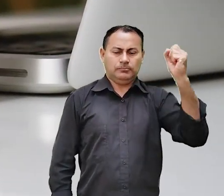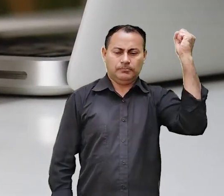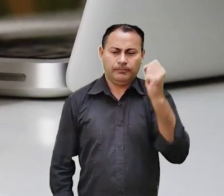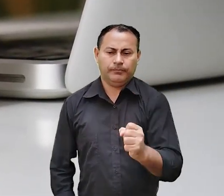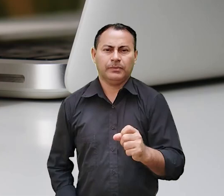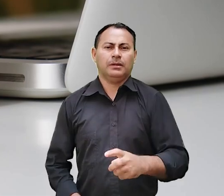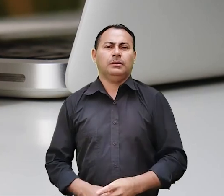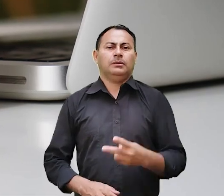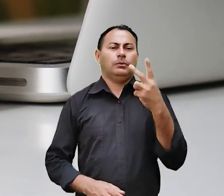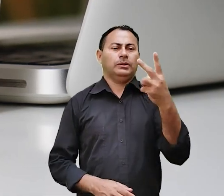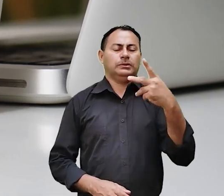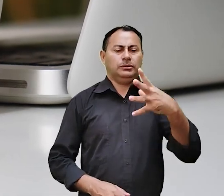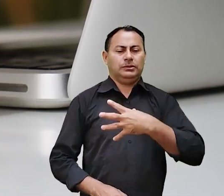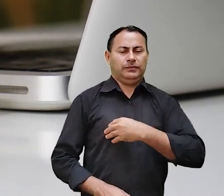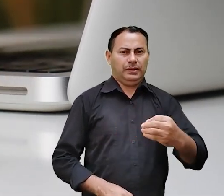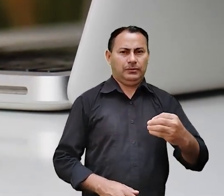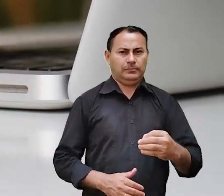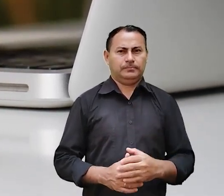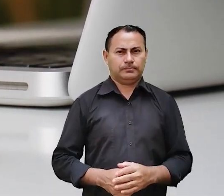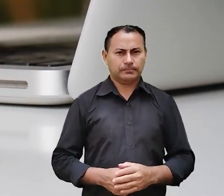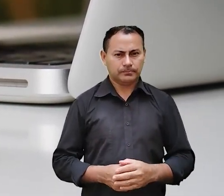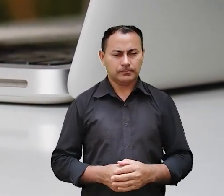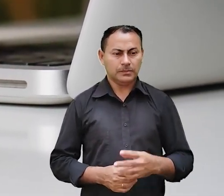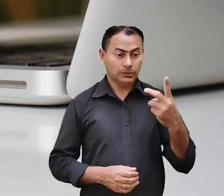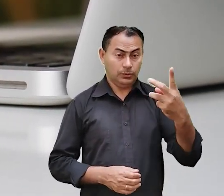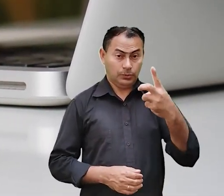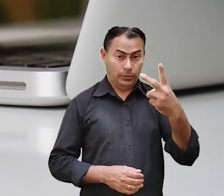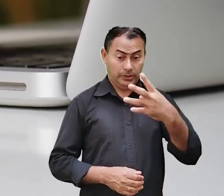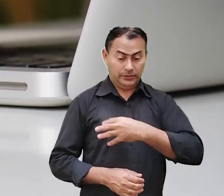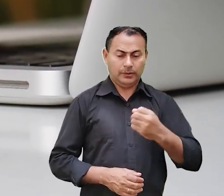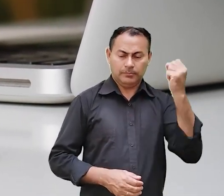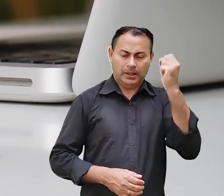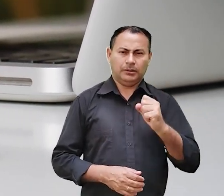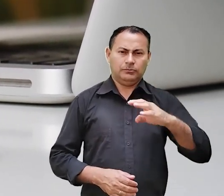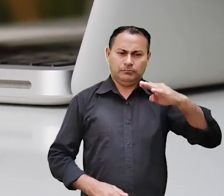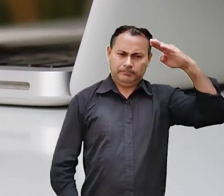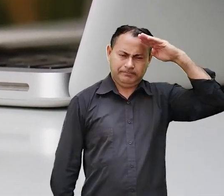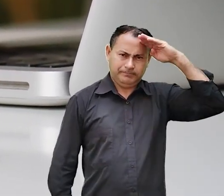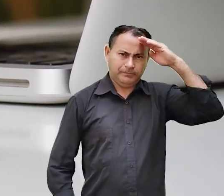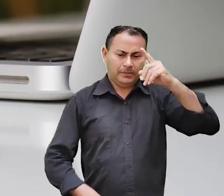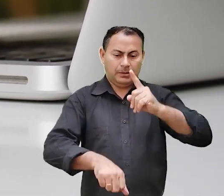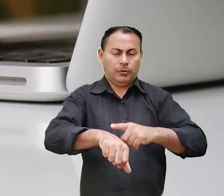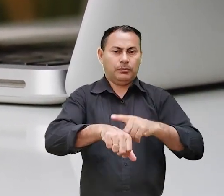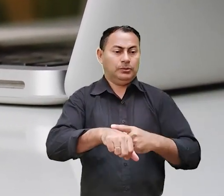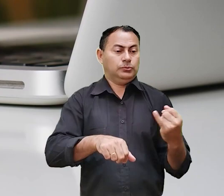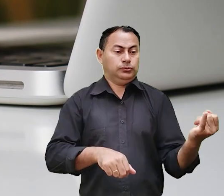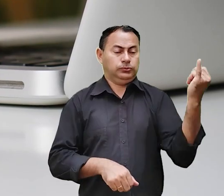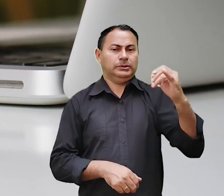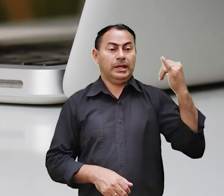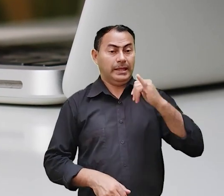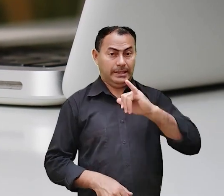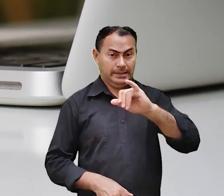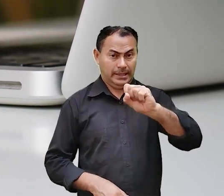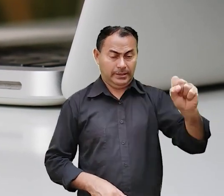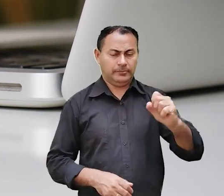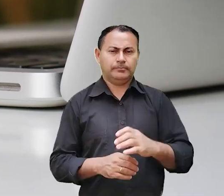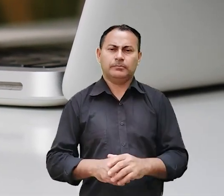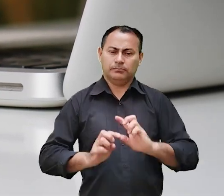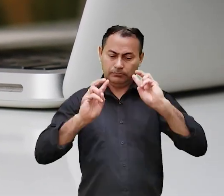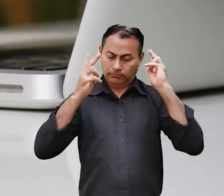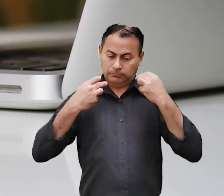assassinado por dois de seus filhos Você lembra que eu disse que esse foi o momento de ouro de Isaías